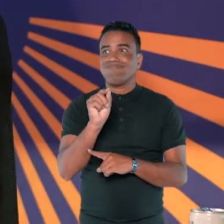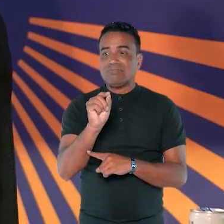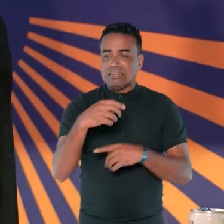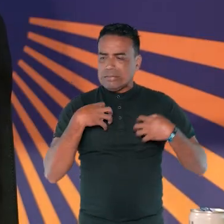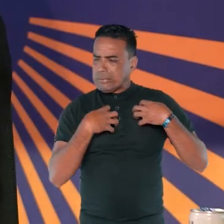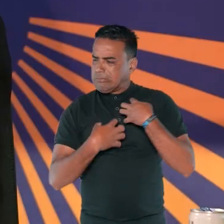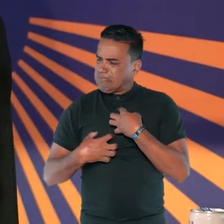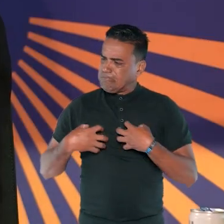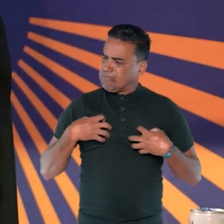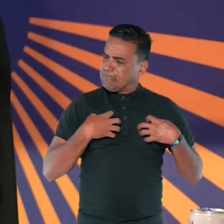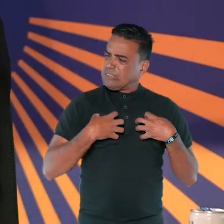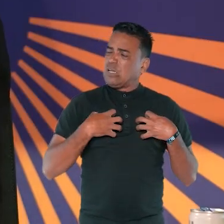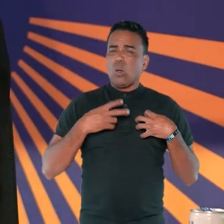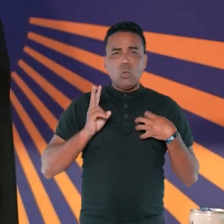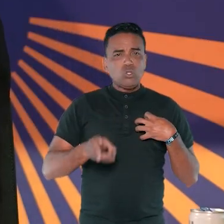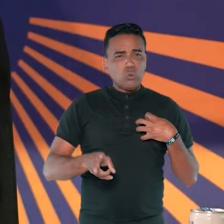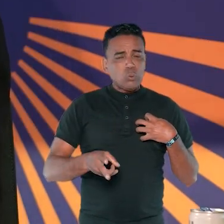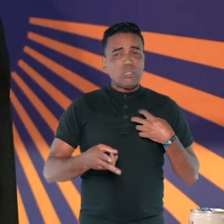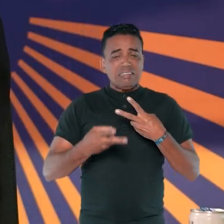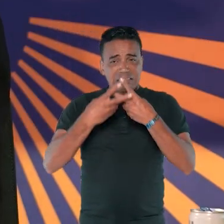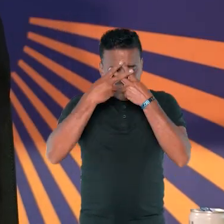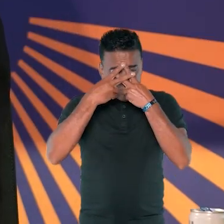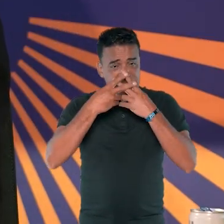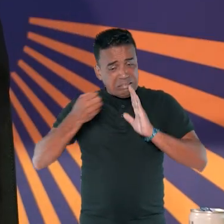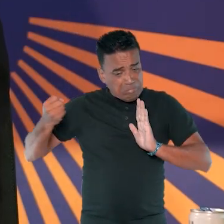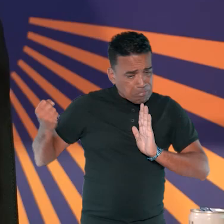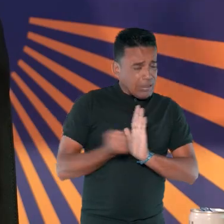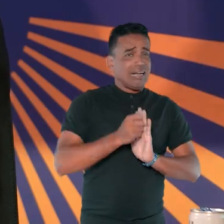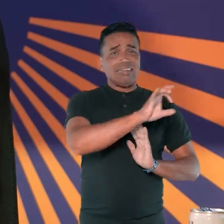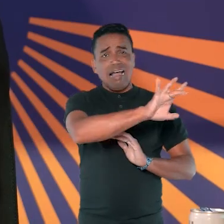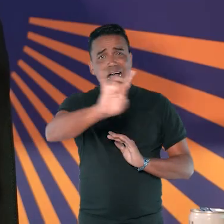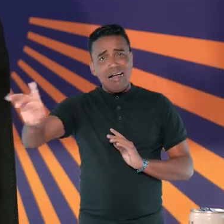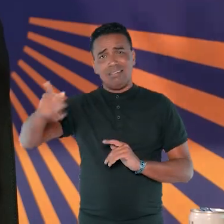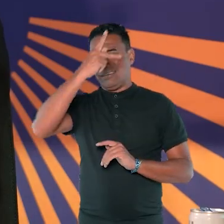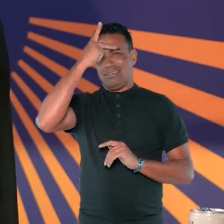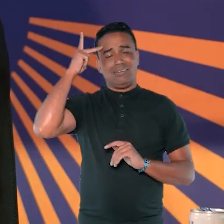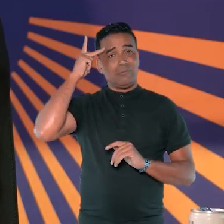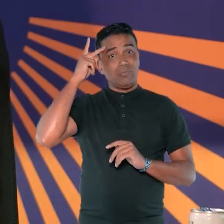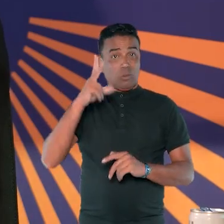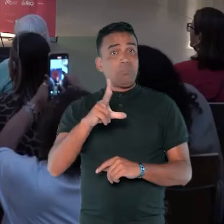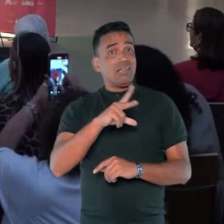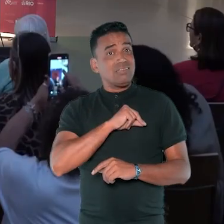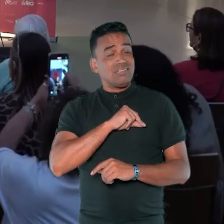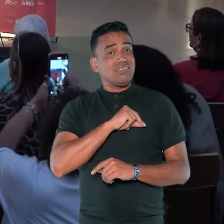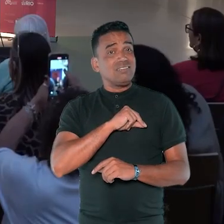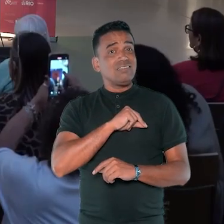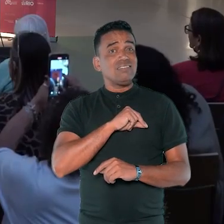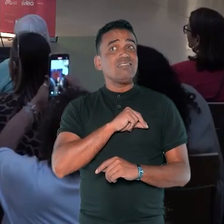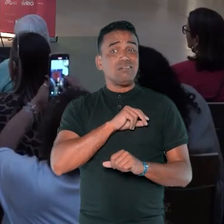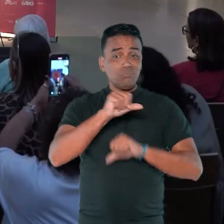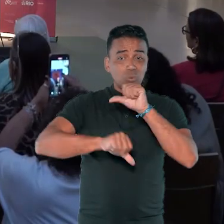dor que continua cravada em cada um de nós, do que a gente poderia ter sido, merecia ter sido, e que nós não ainda fomos capazes